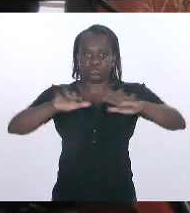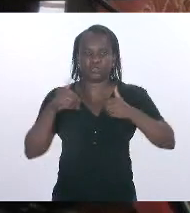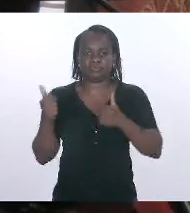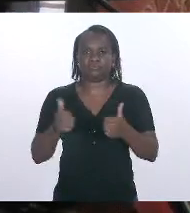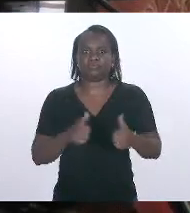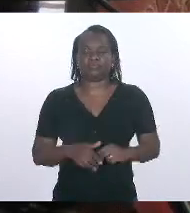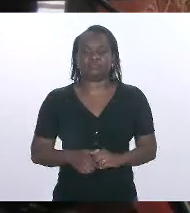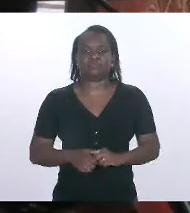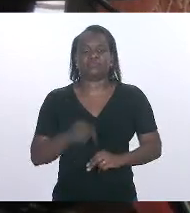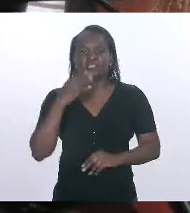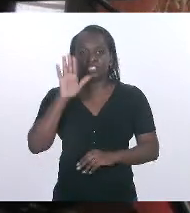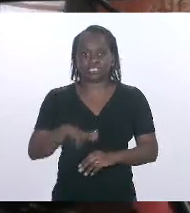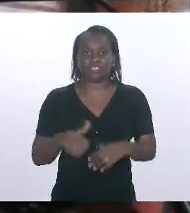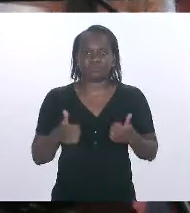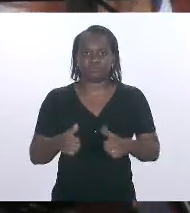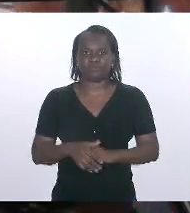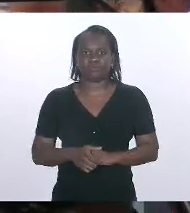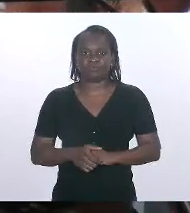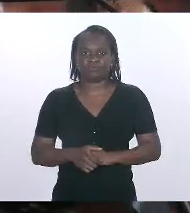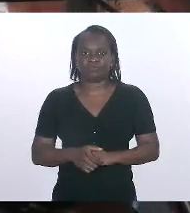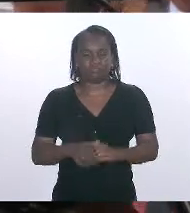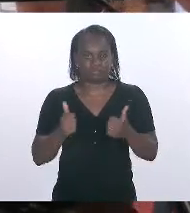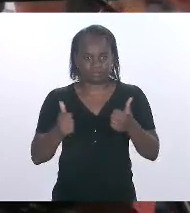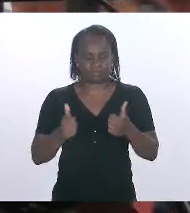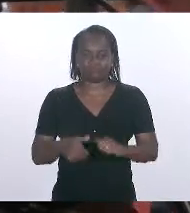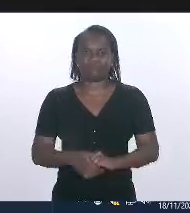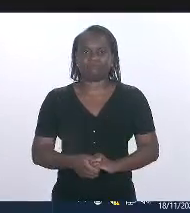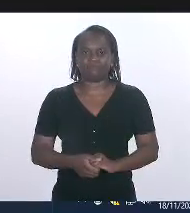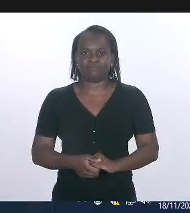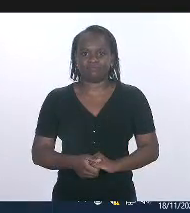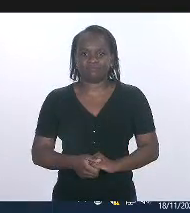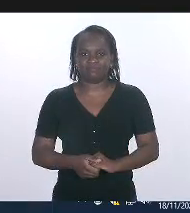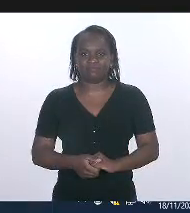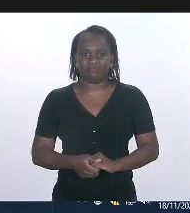Beijo. Boa tarde. Beijo. Valeu.